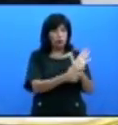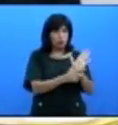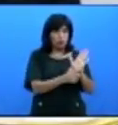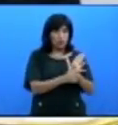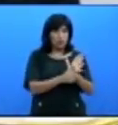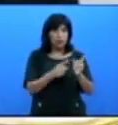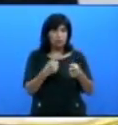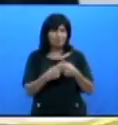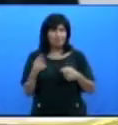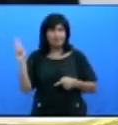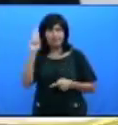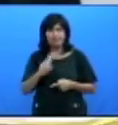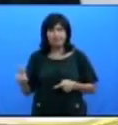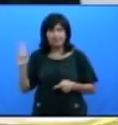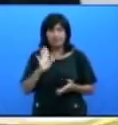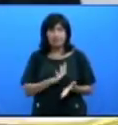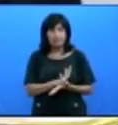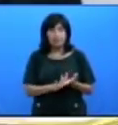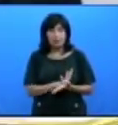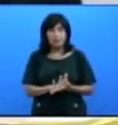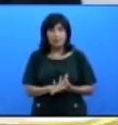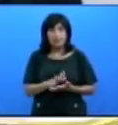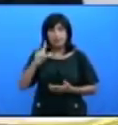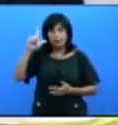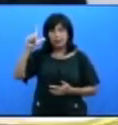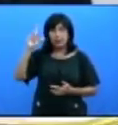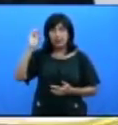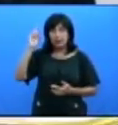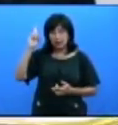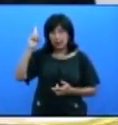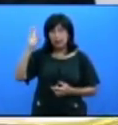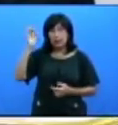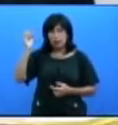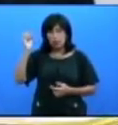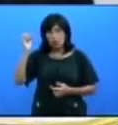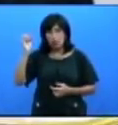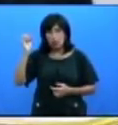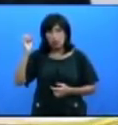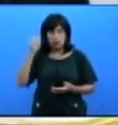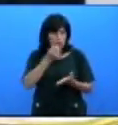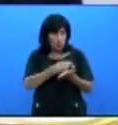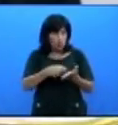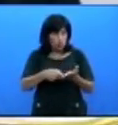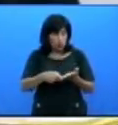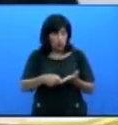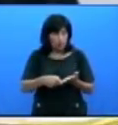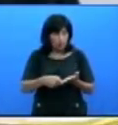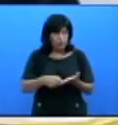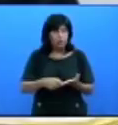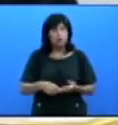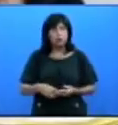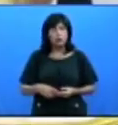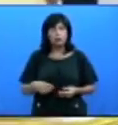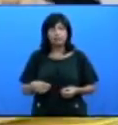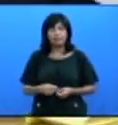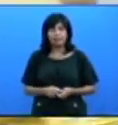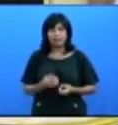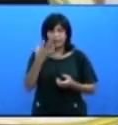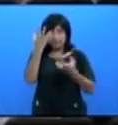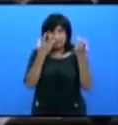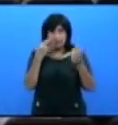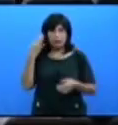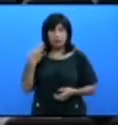artigo 40 da Lei Orgânica do Município de Araçatuba, solicito o regime de urgência na sua